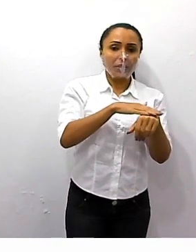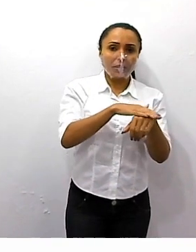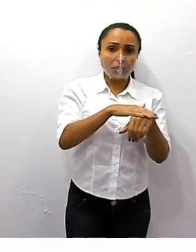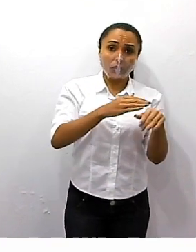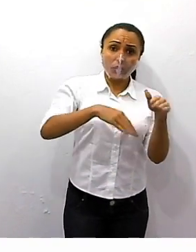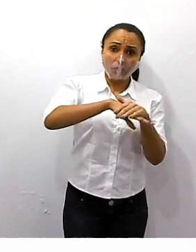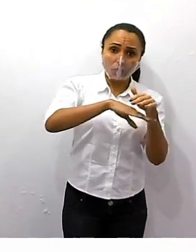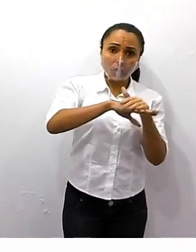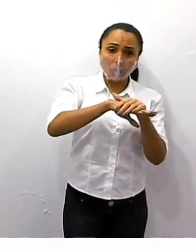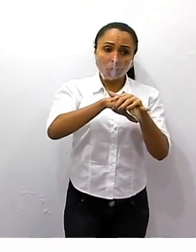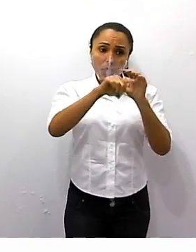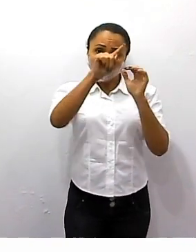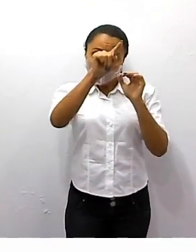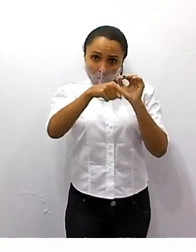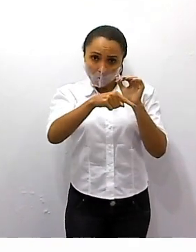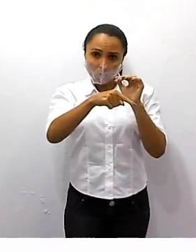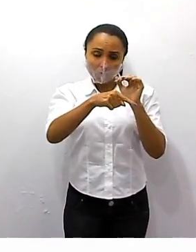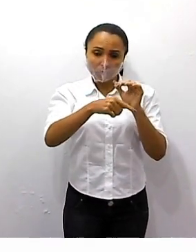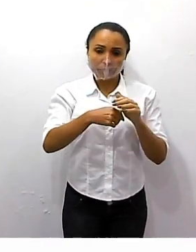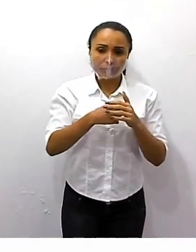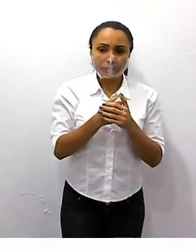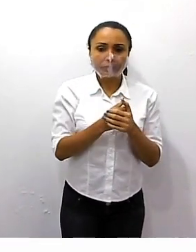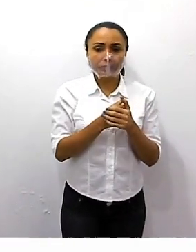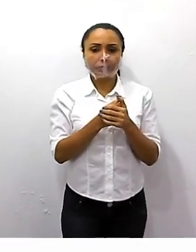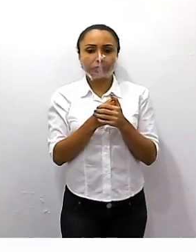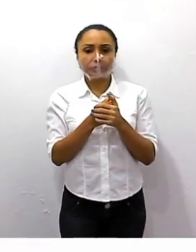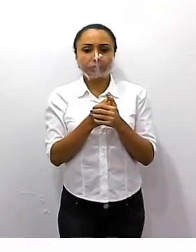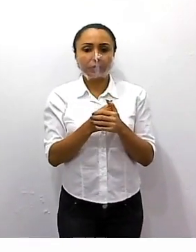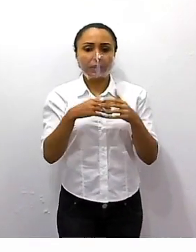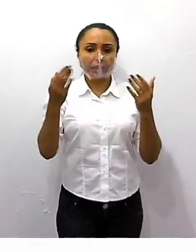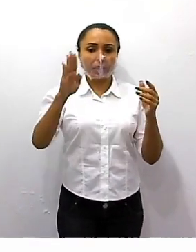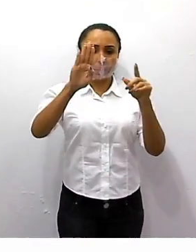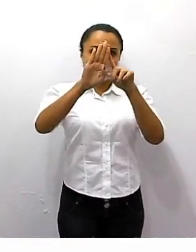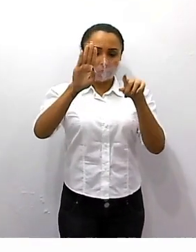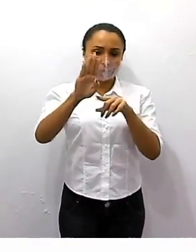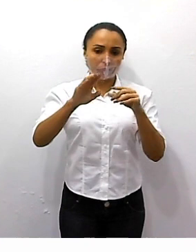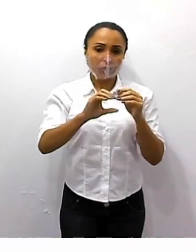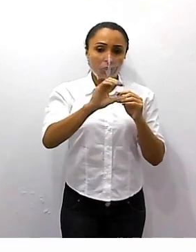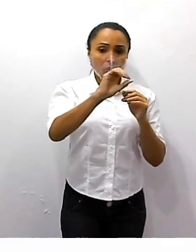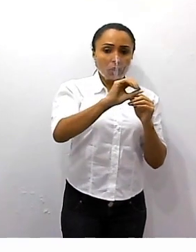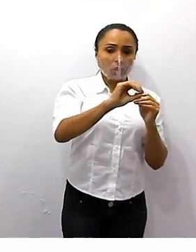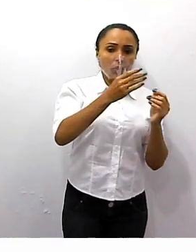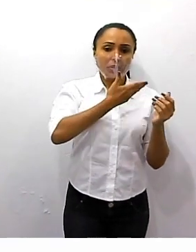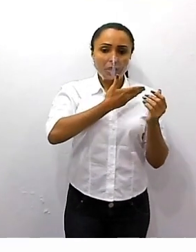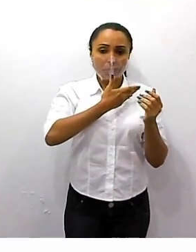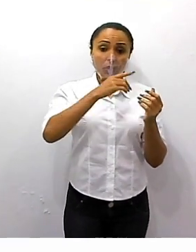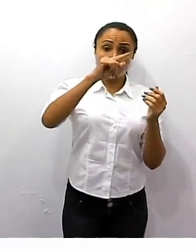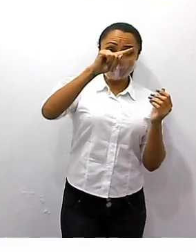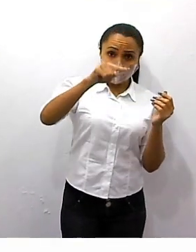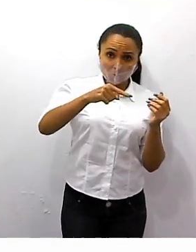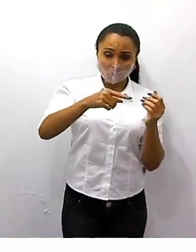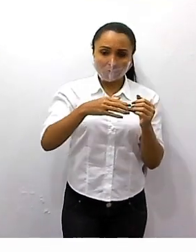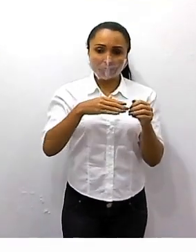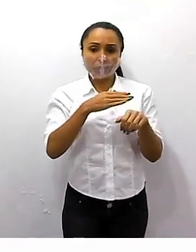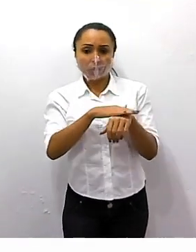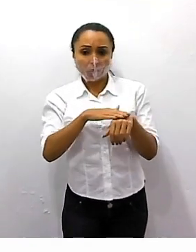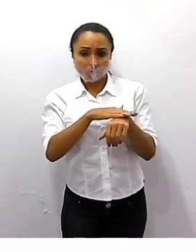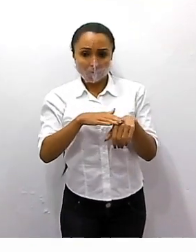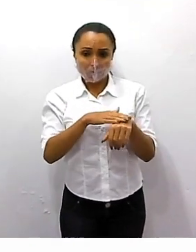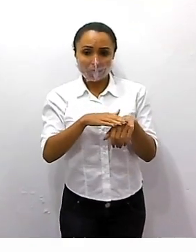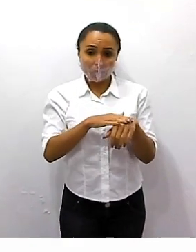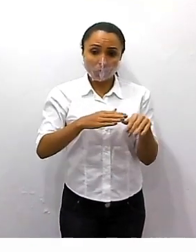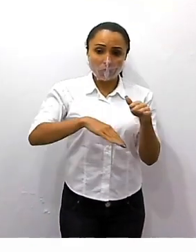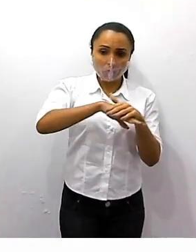futebol. Para a gente não perder tempo, vejam lá a letra B. Os amigos, vírgula, conversando